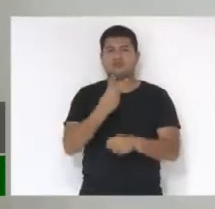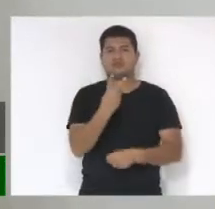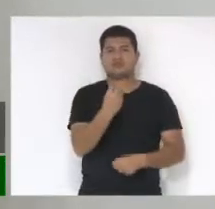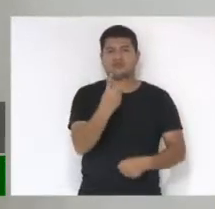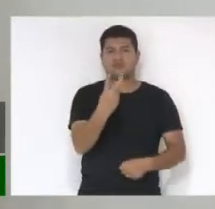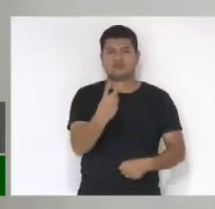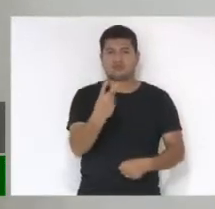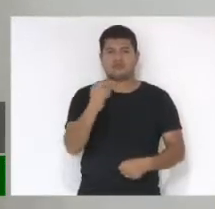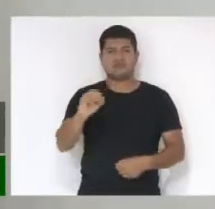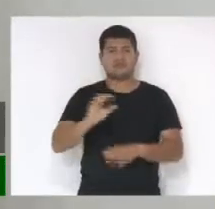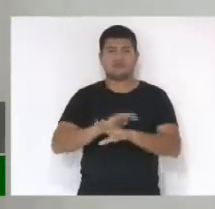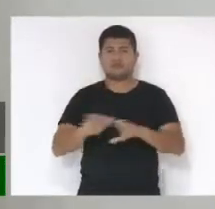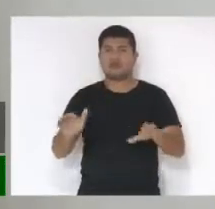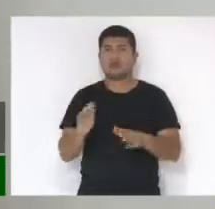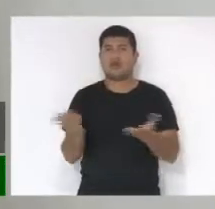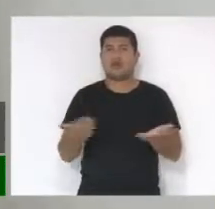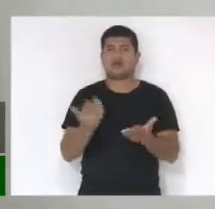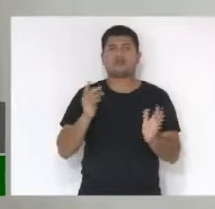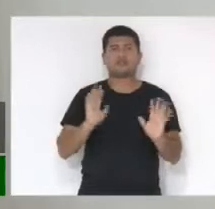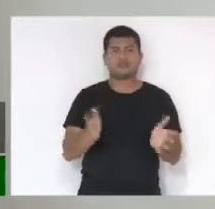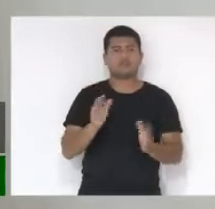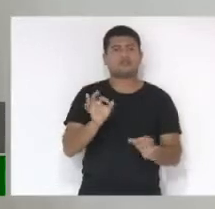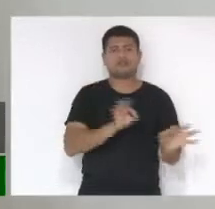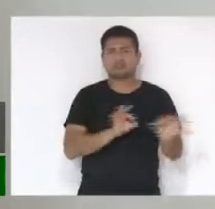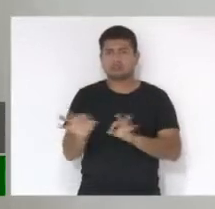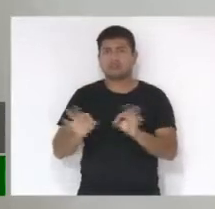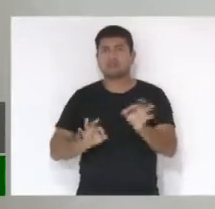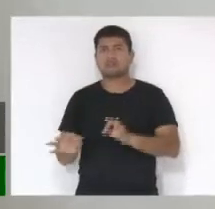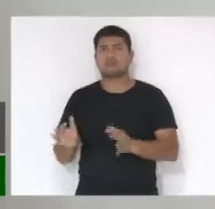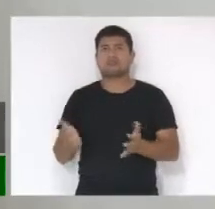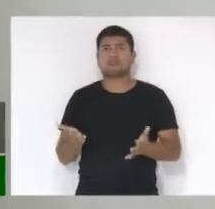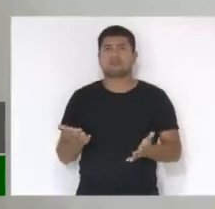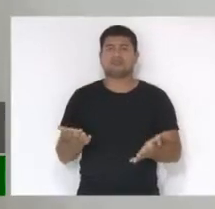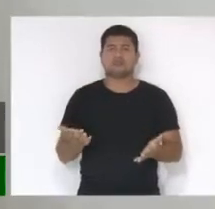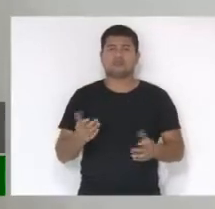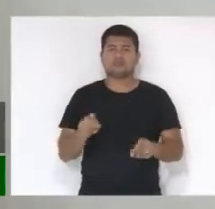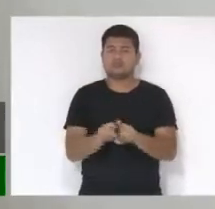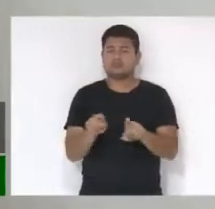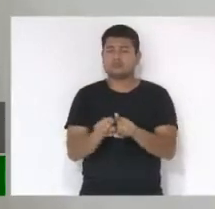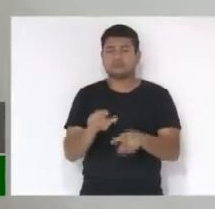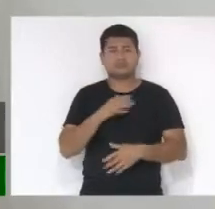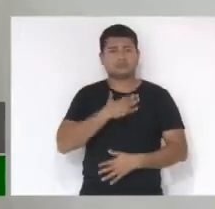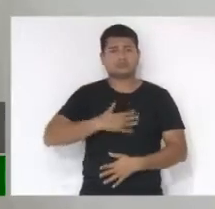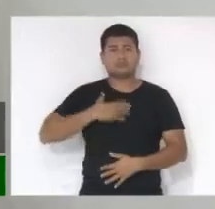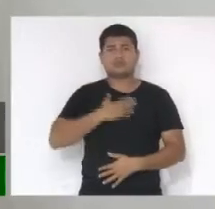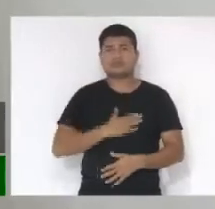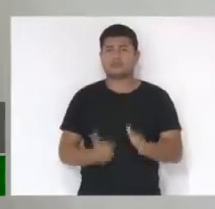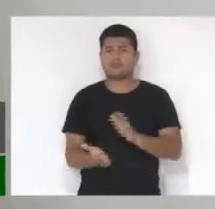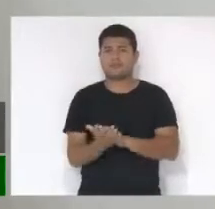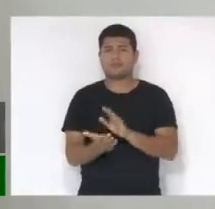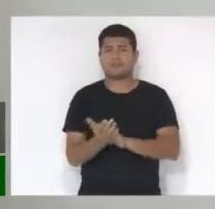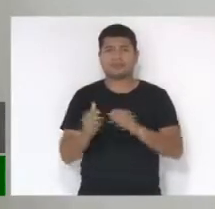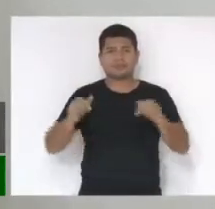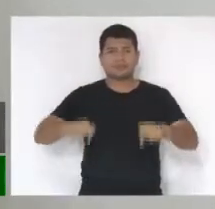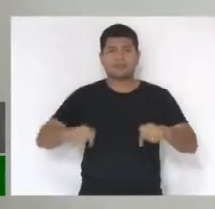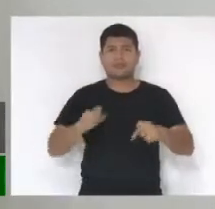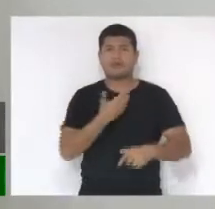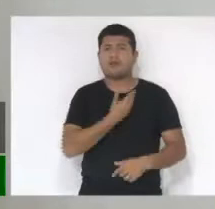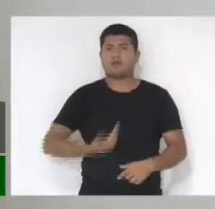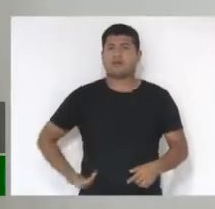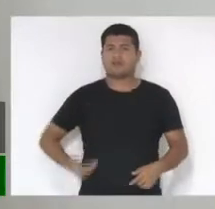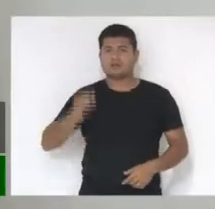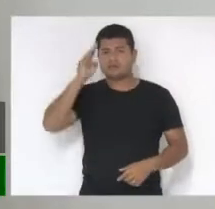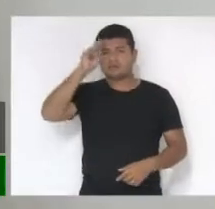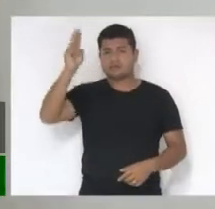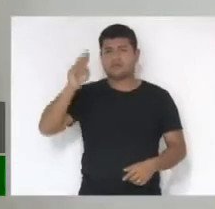se organizaram, inclusive com suas equipes, para essa participação. Também gostaria de parabenizar aqui o governador Moisés e